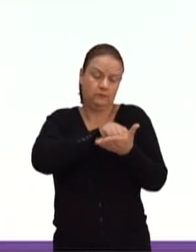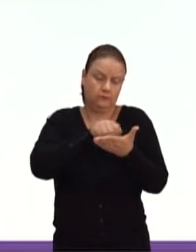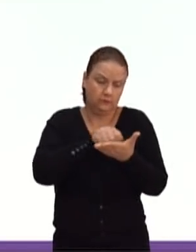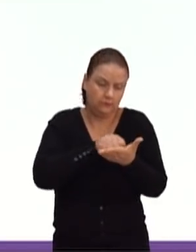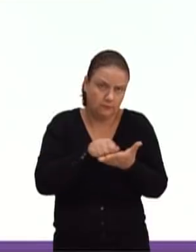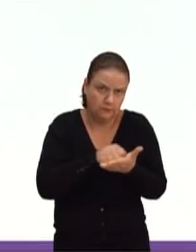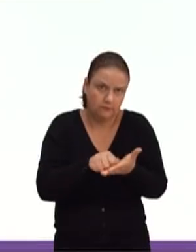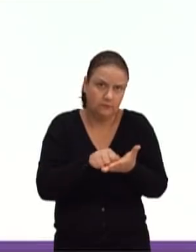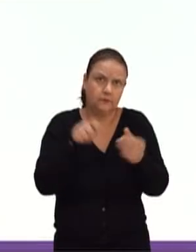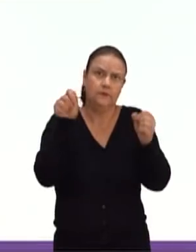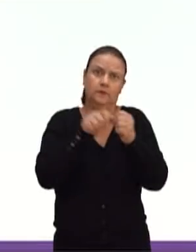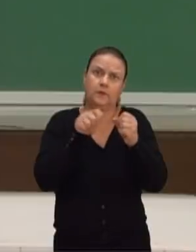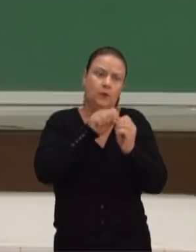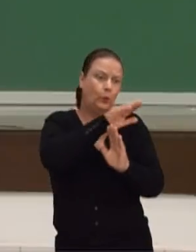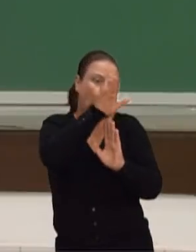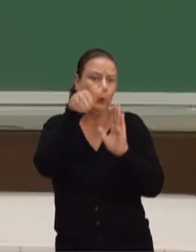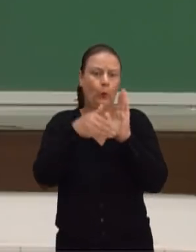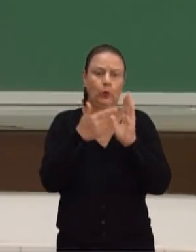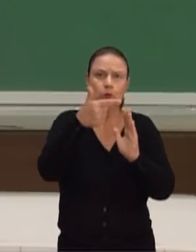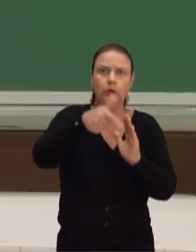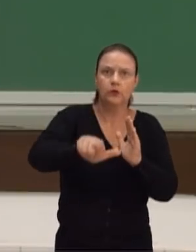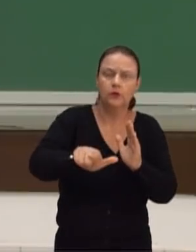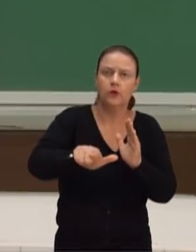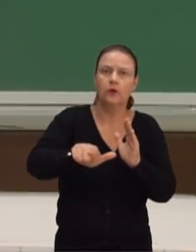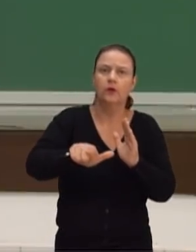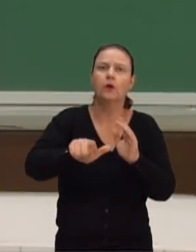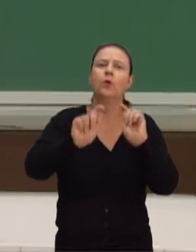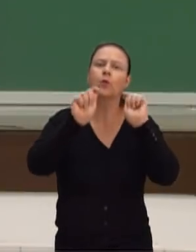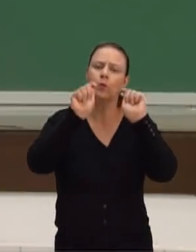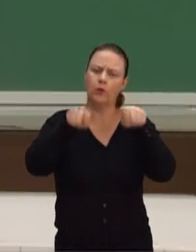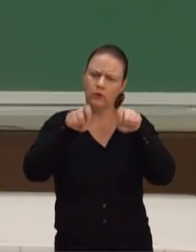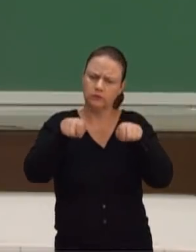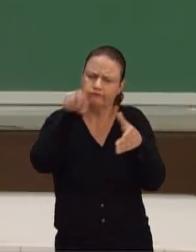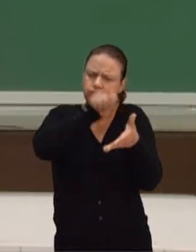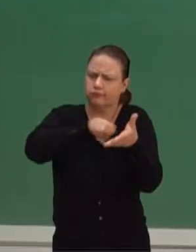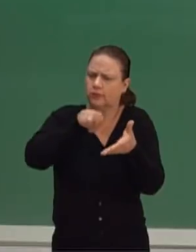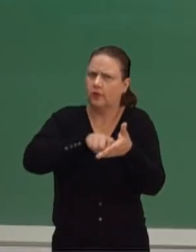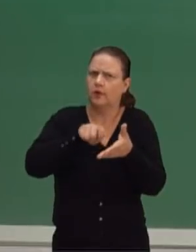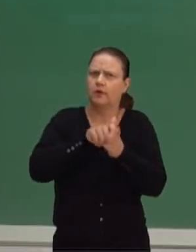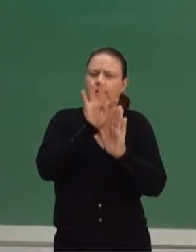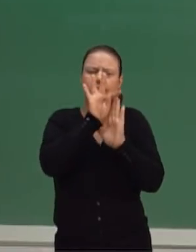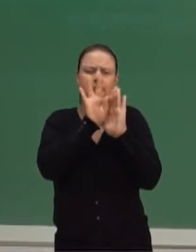e reescrevendo, produziremos bons textos. Portanto,